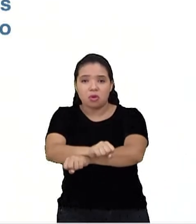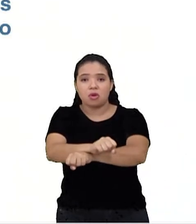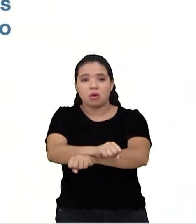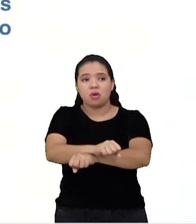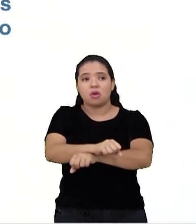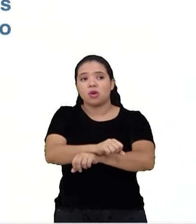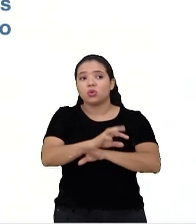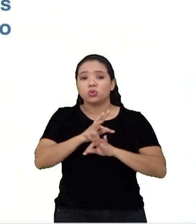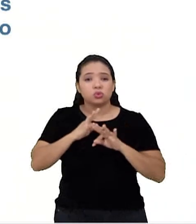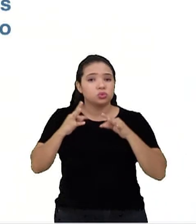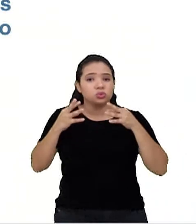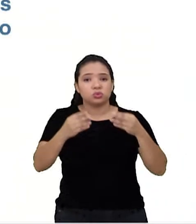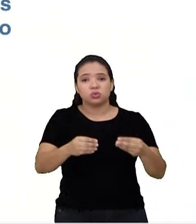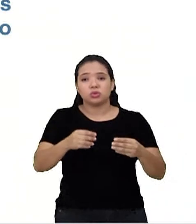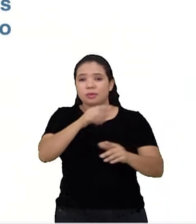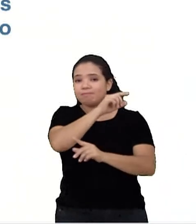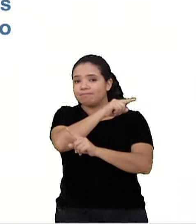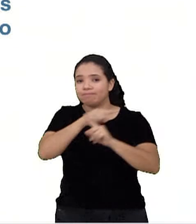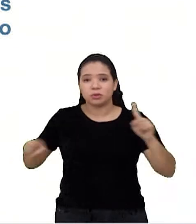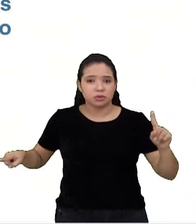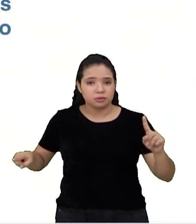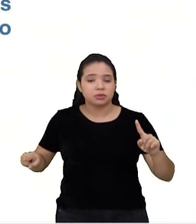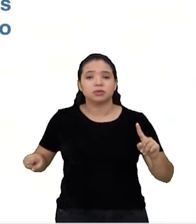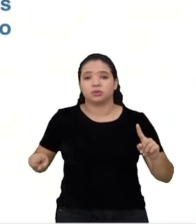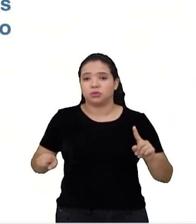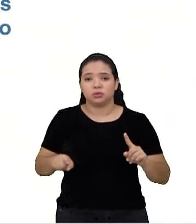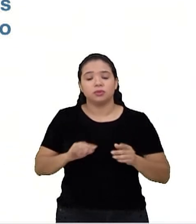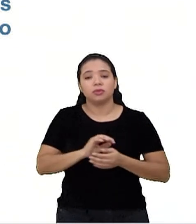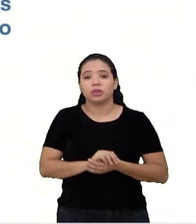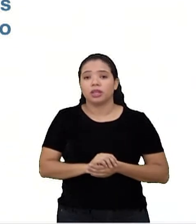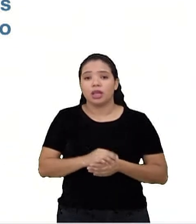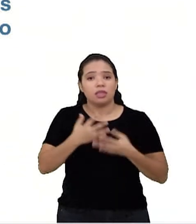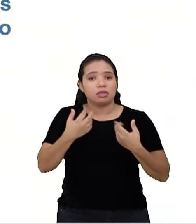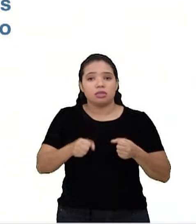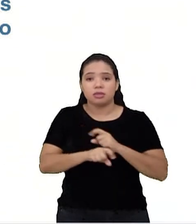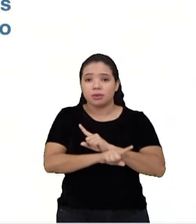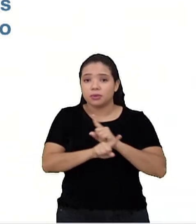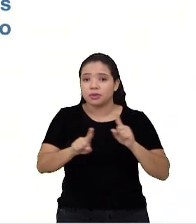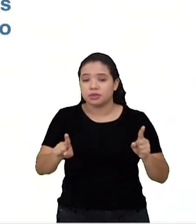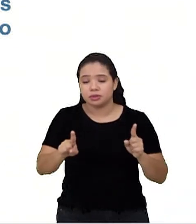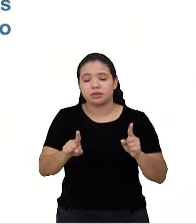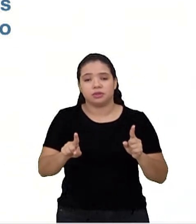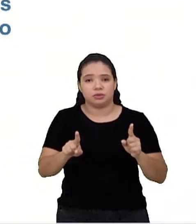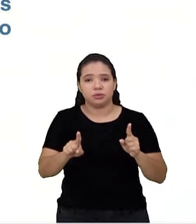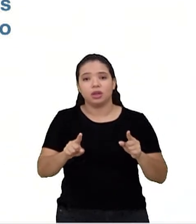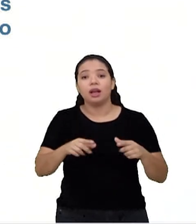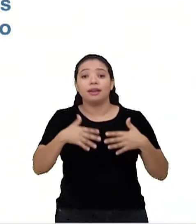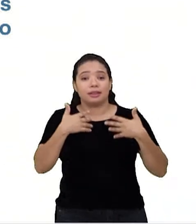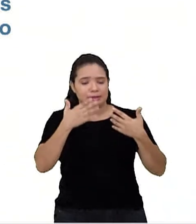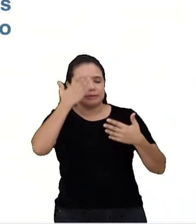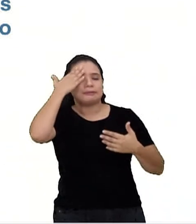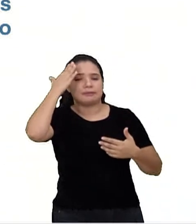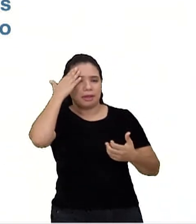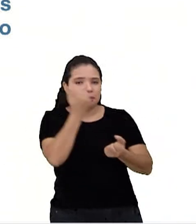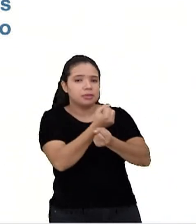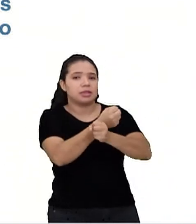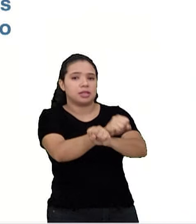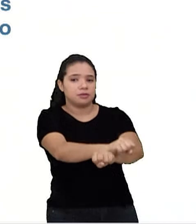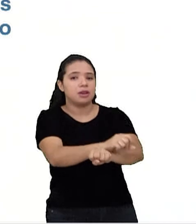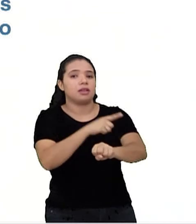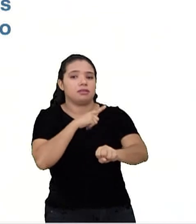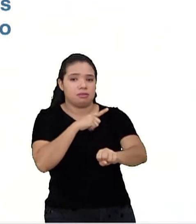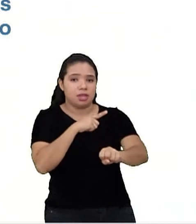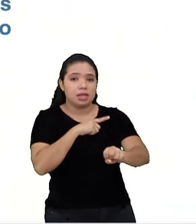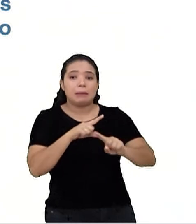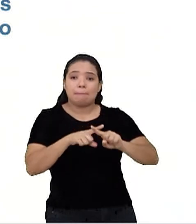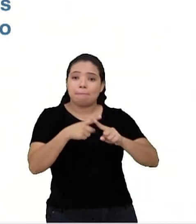todas as suas formas. Apesar de sabermos que é inaceitável a existência da escravatura, sabe-se que ela pode